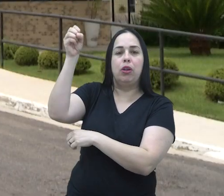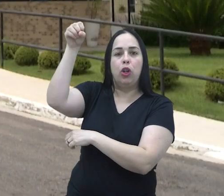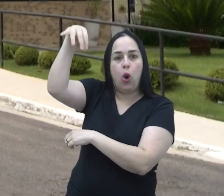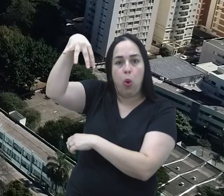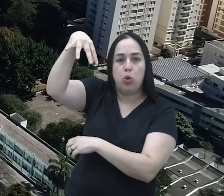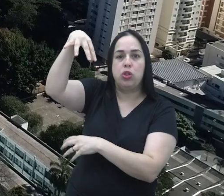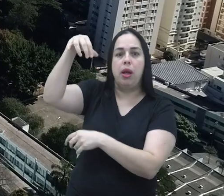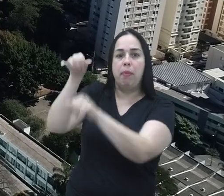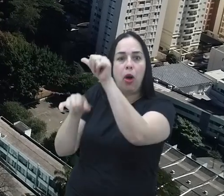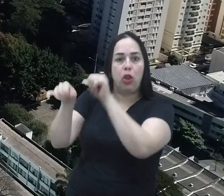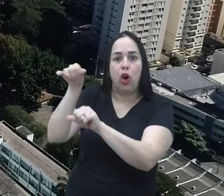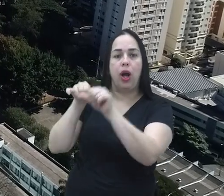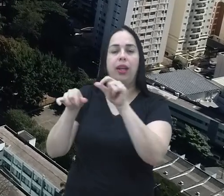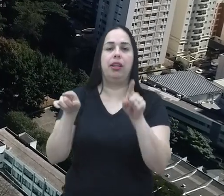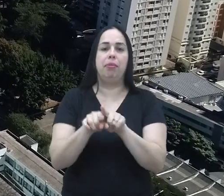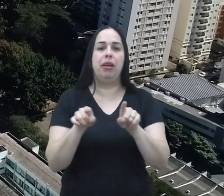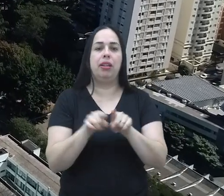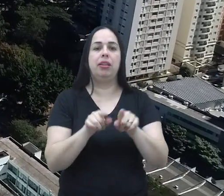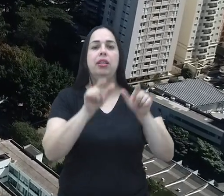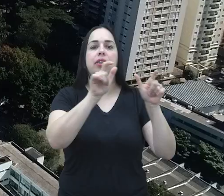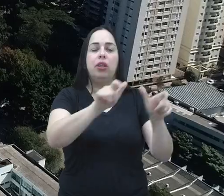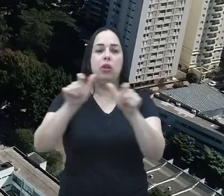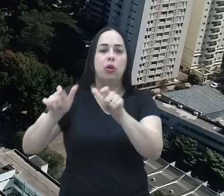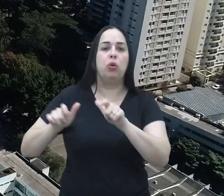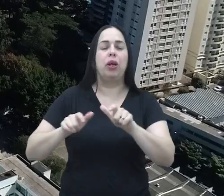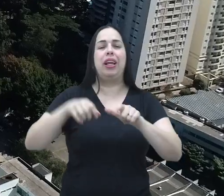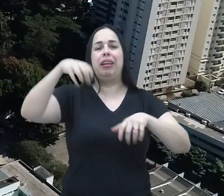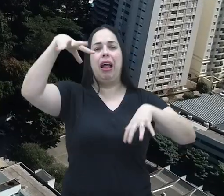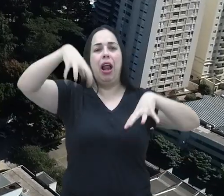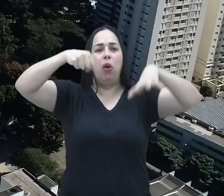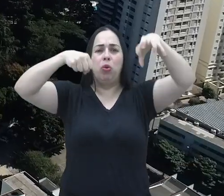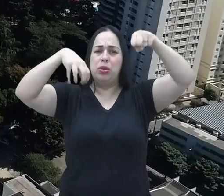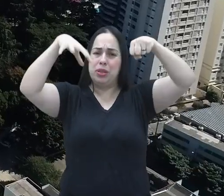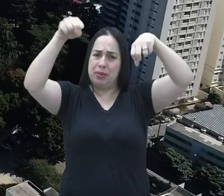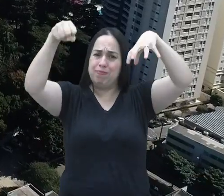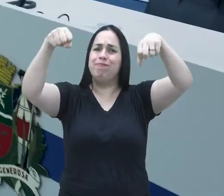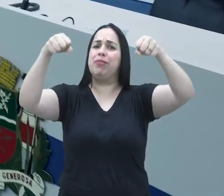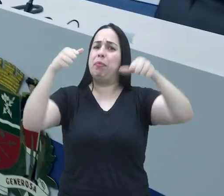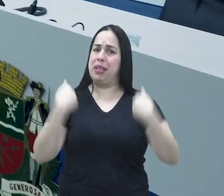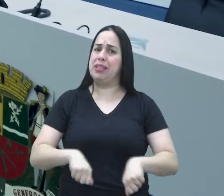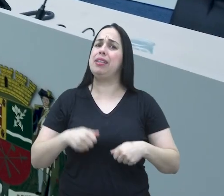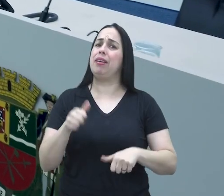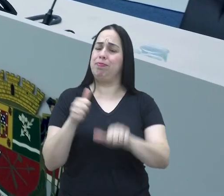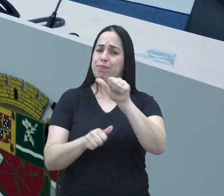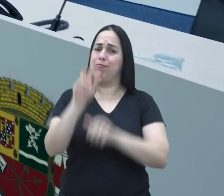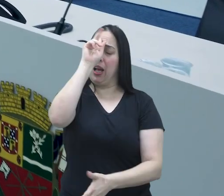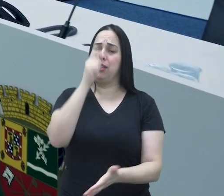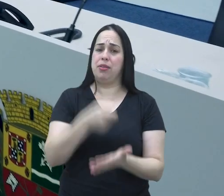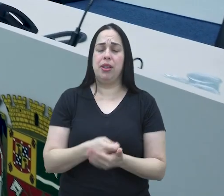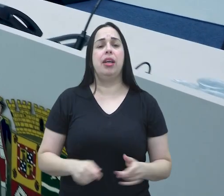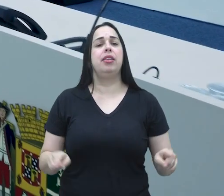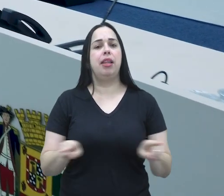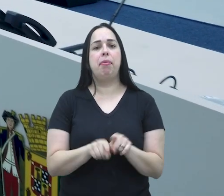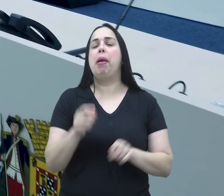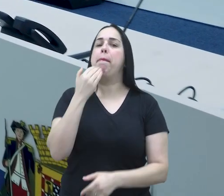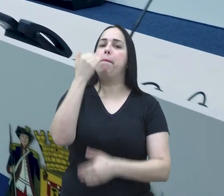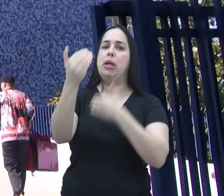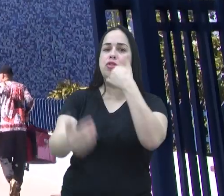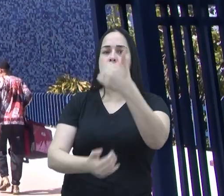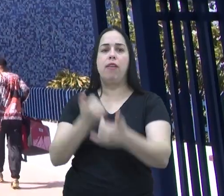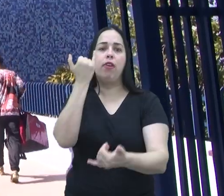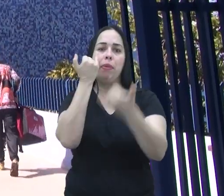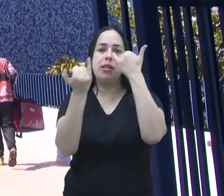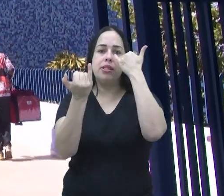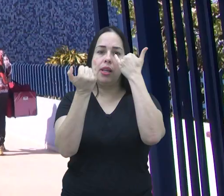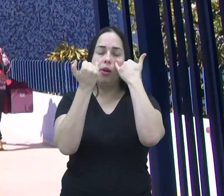providências sobre as recorrentes quedas de energia nos bairros Vila Adiana e São Dimas. Também foram feitas solicitações de informações